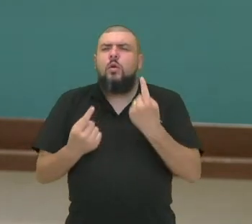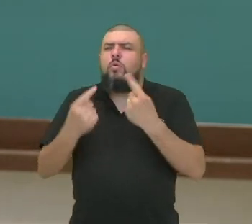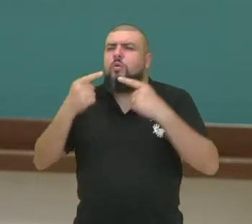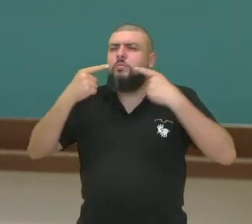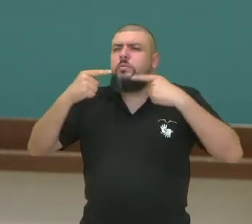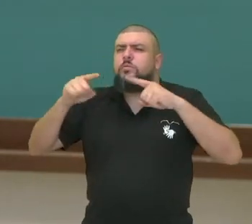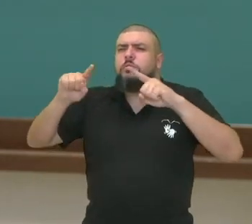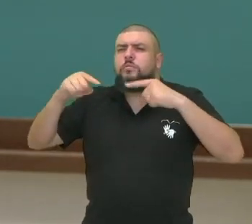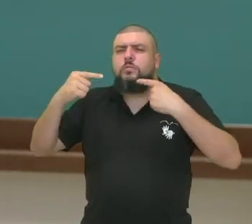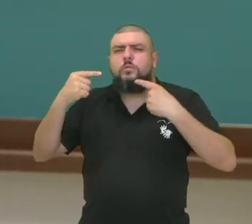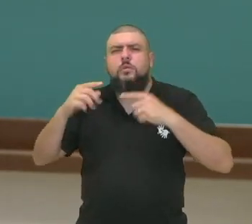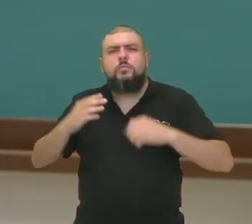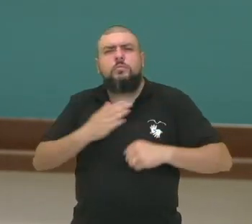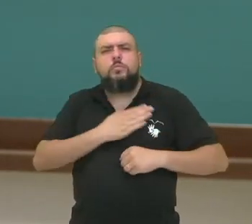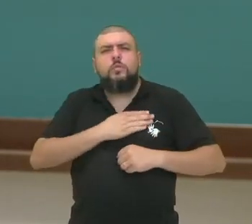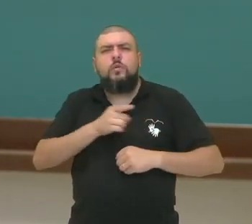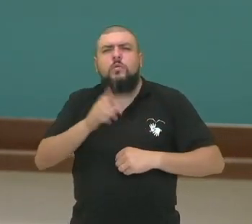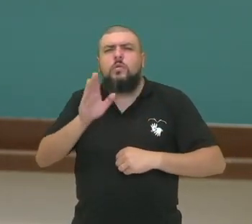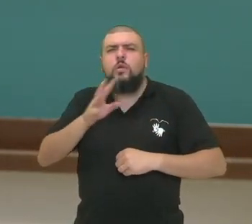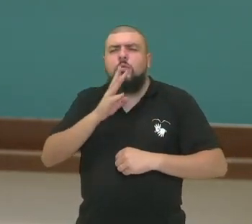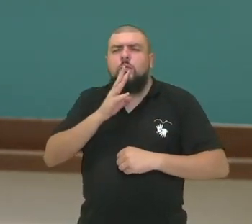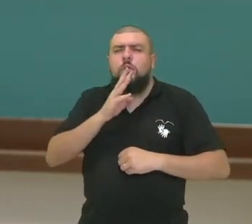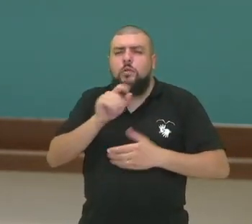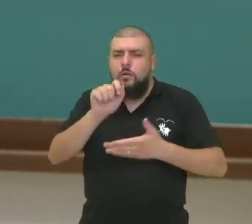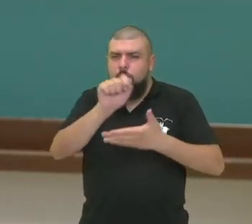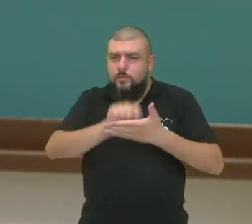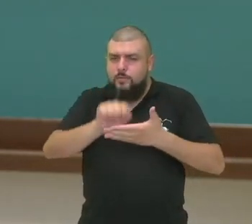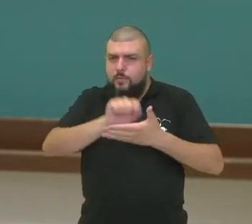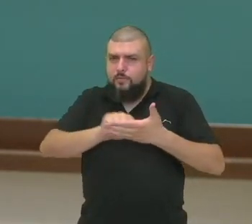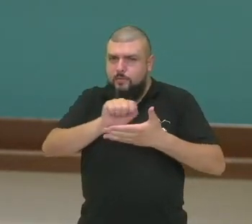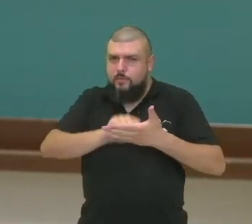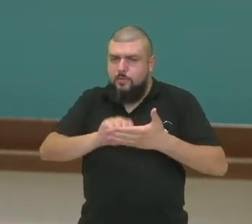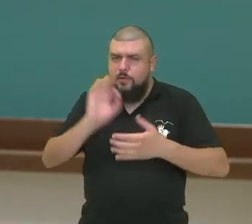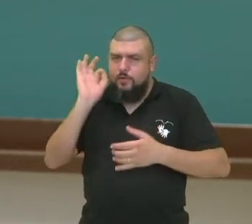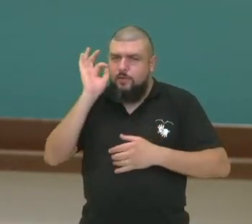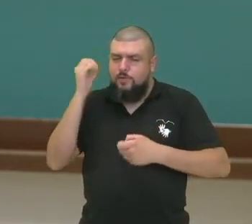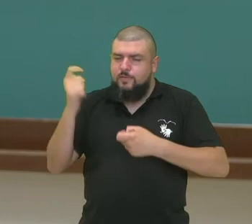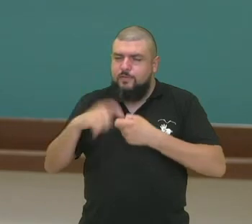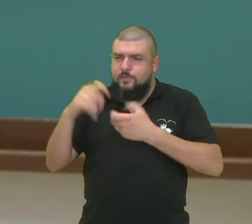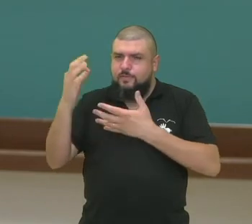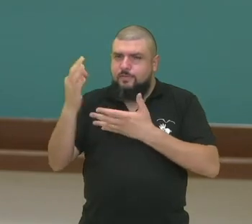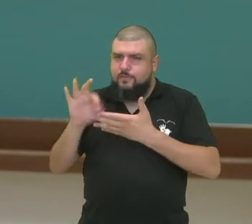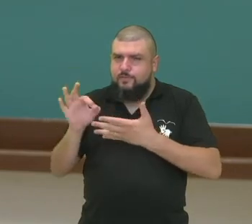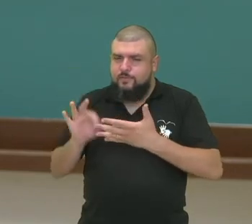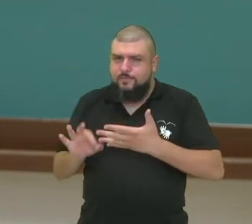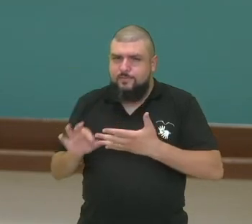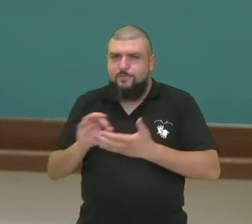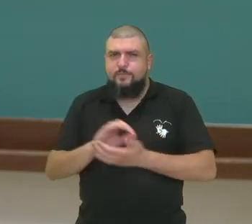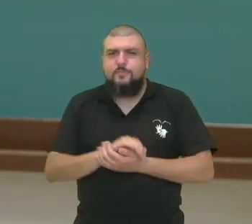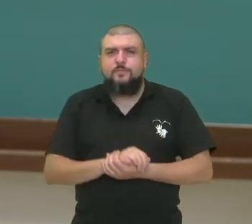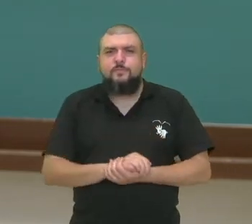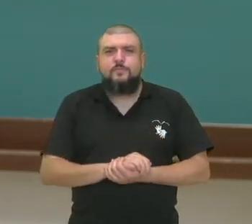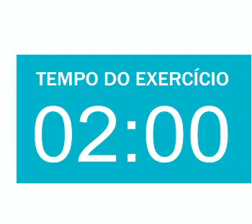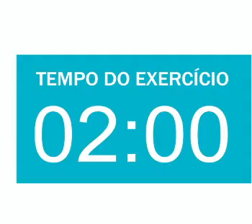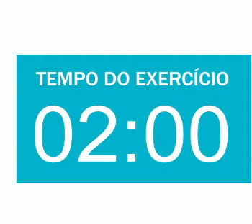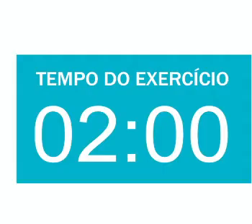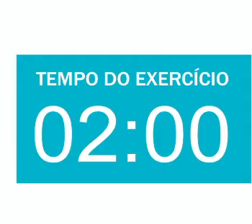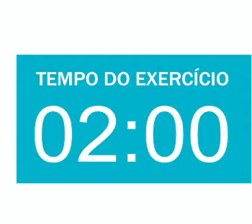Questão pessoal, tá? Então responda aí no seu caderno, vou te dar um tempinho para isso e a gente já retorna para fazer a nossa